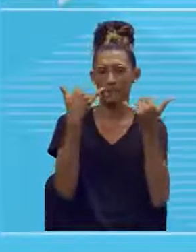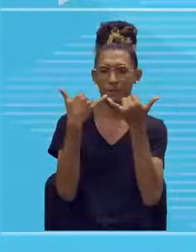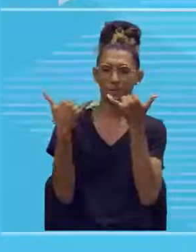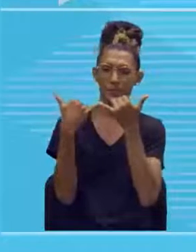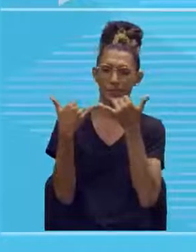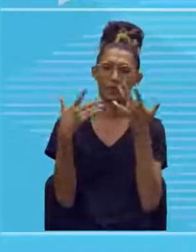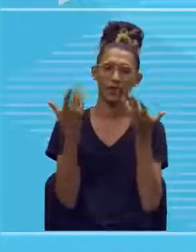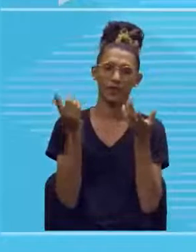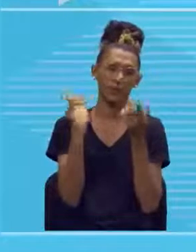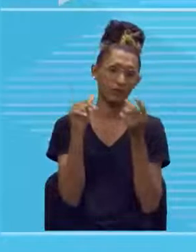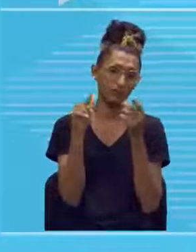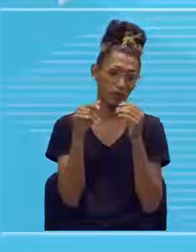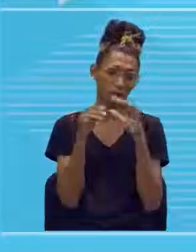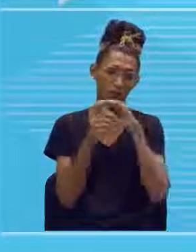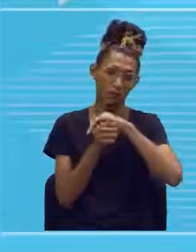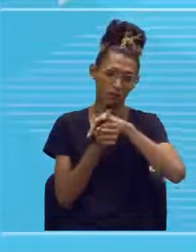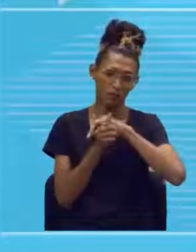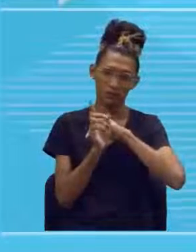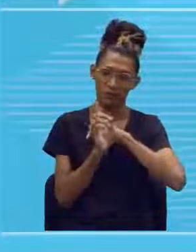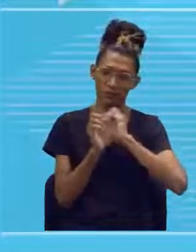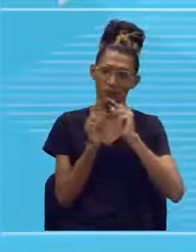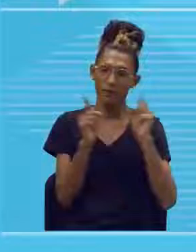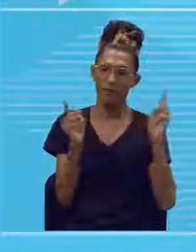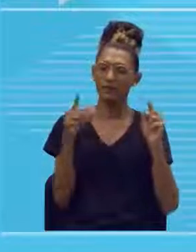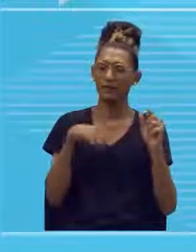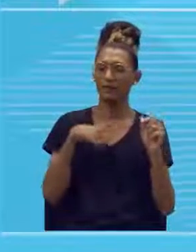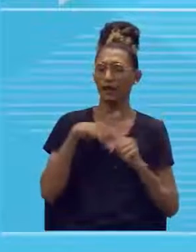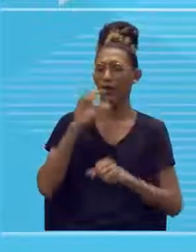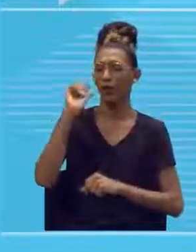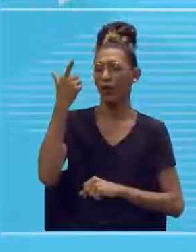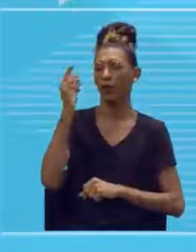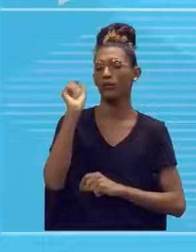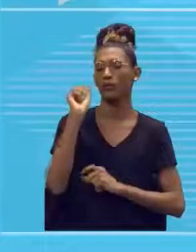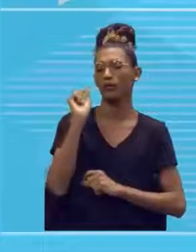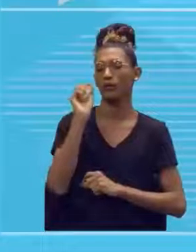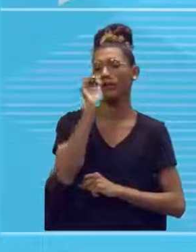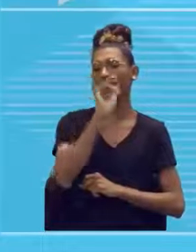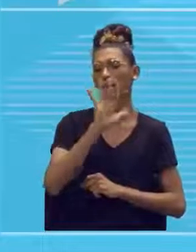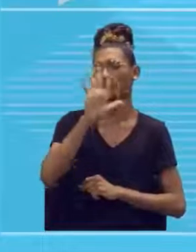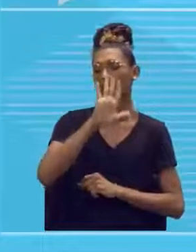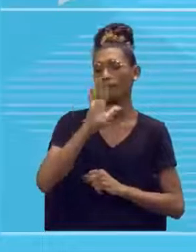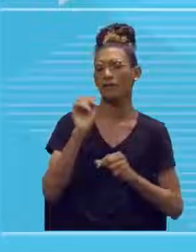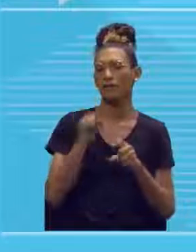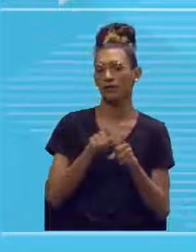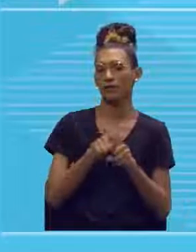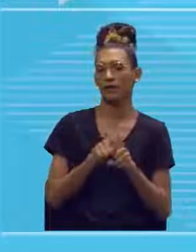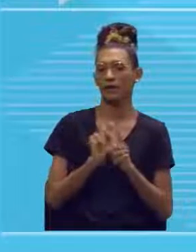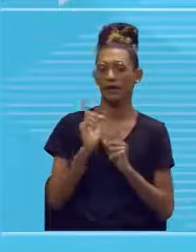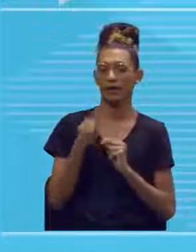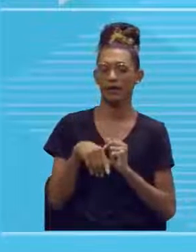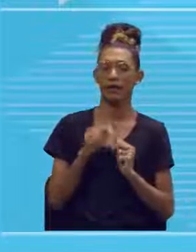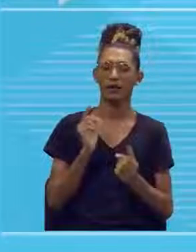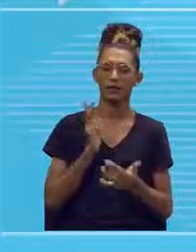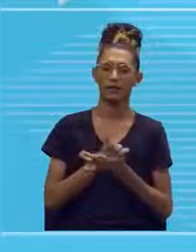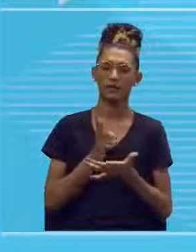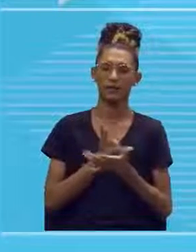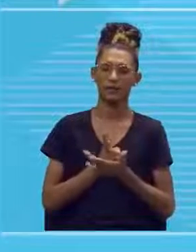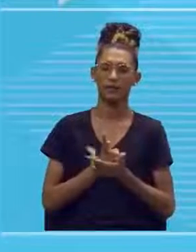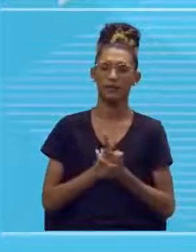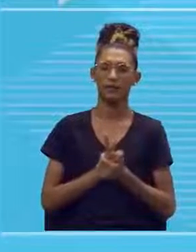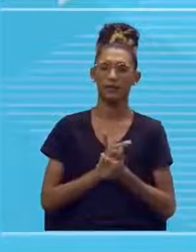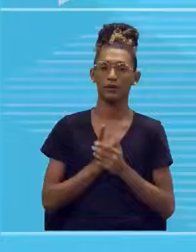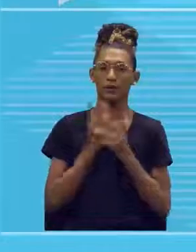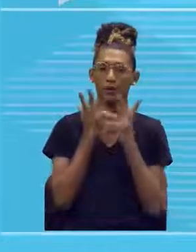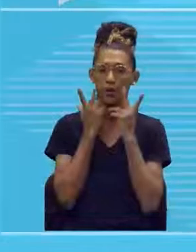não só a tartaruga mas existem também outras figuras né que são muito frequentes